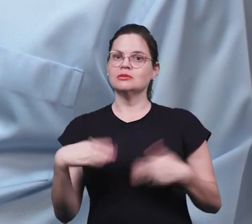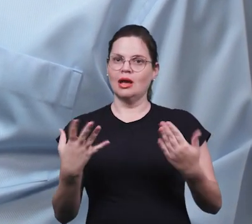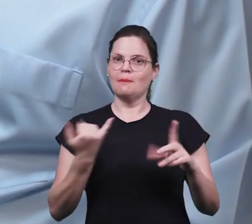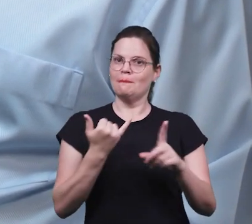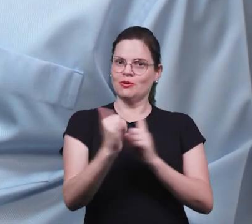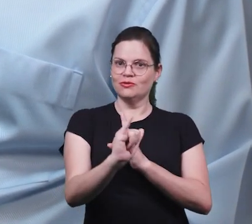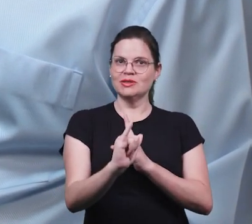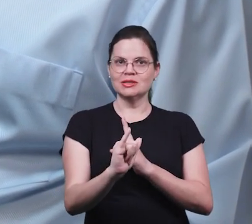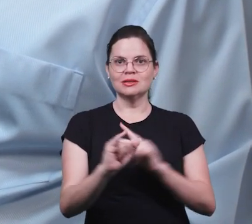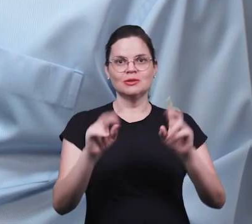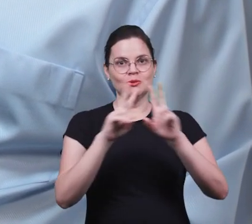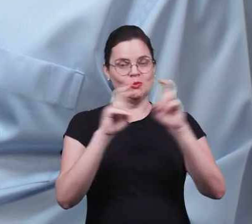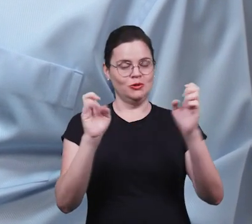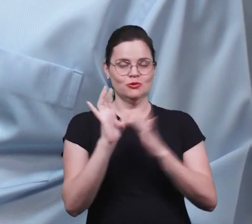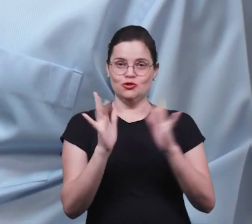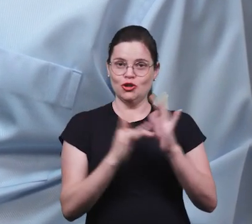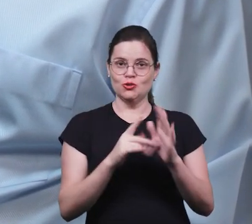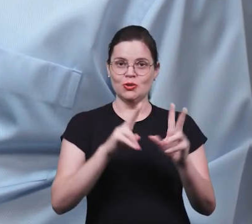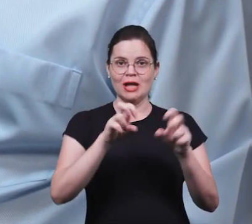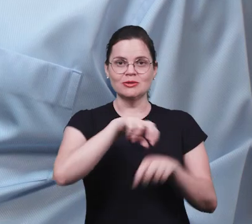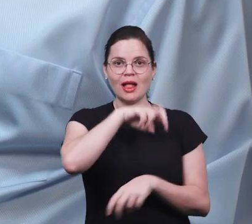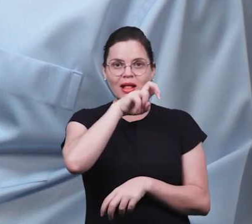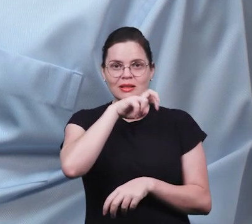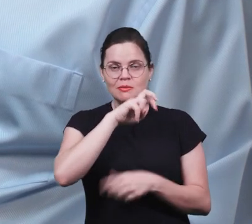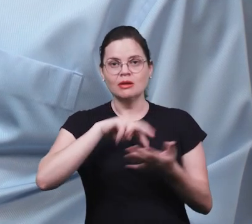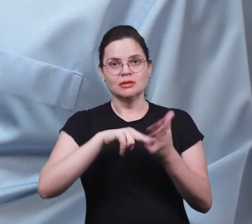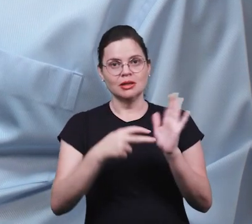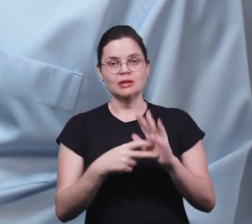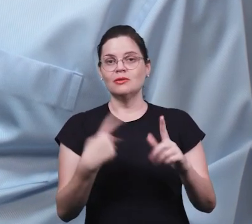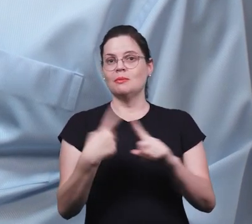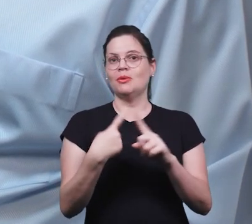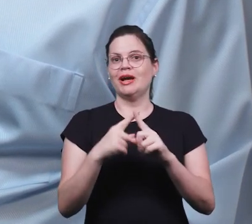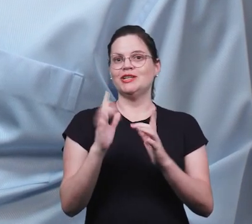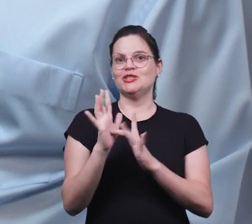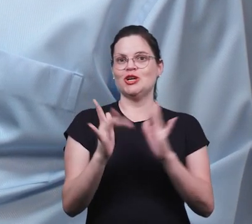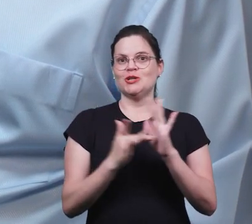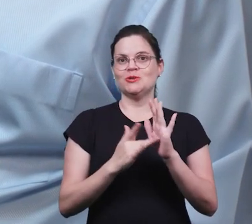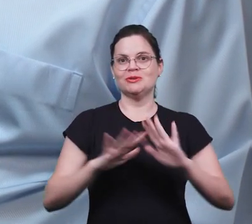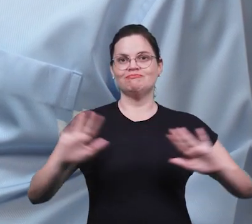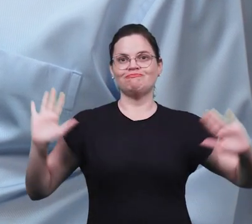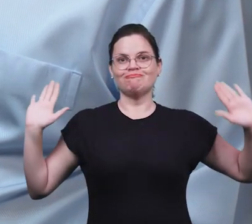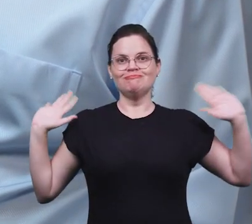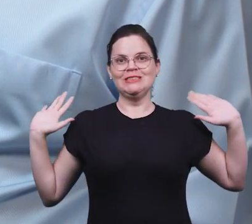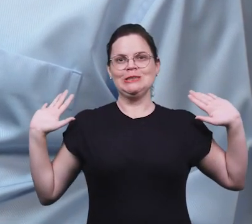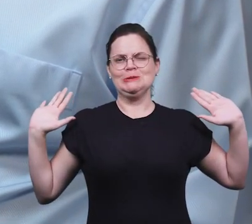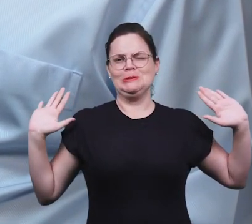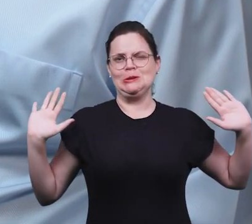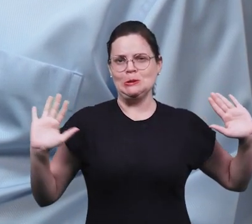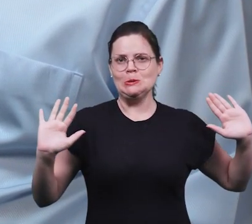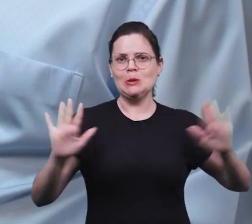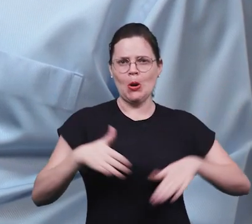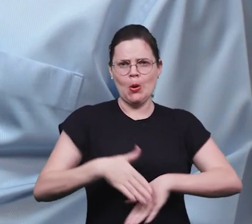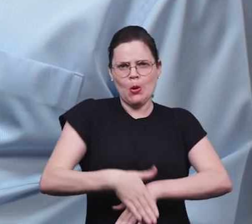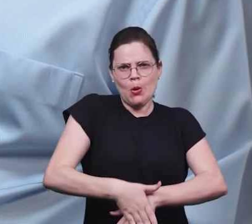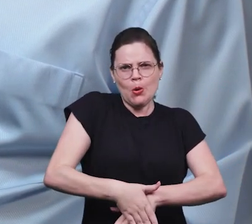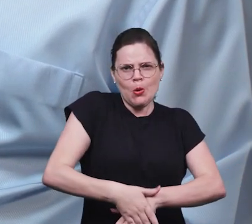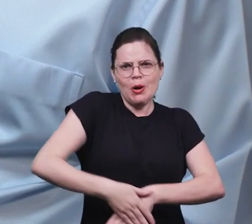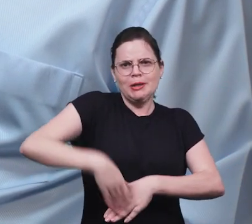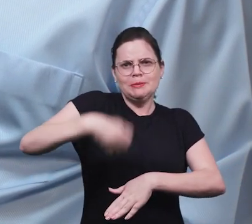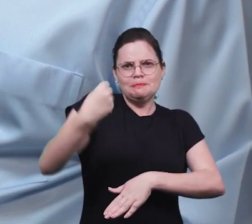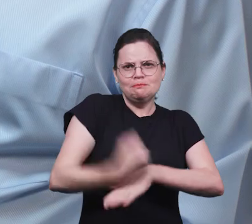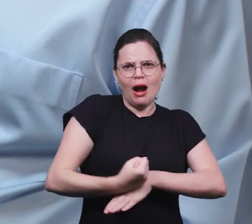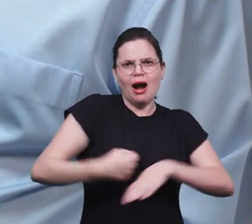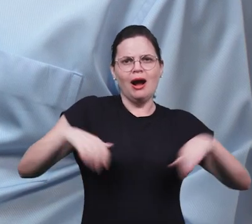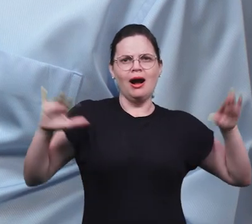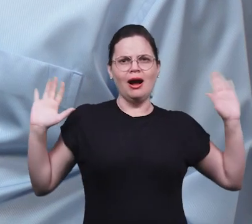Essa profecia é a respeito do Senhor Jesus. Ele teve o calcanhar ferido na cruz, mas ele venceu a morte e ali ele esmaga